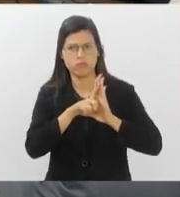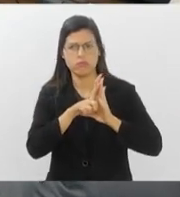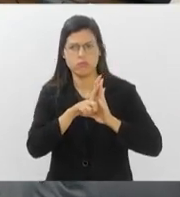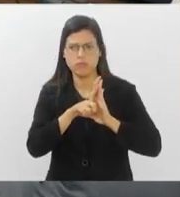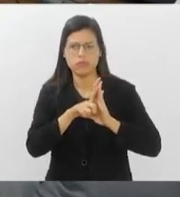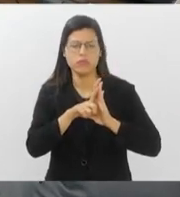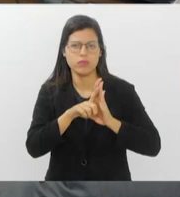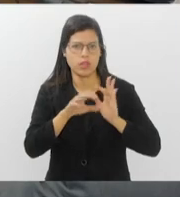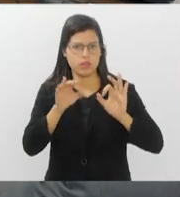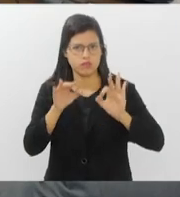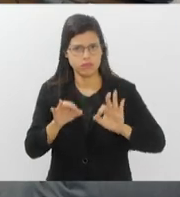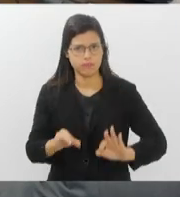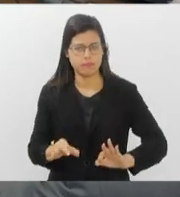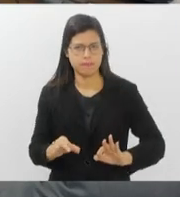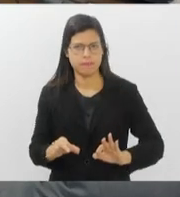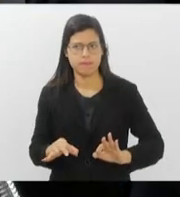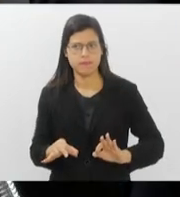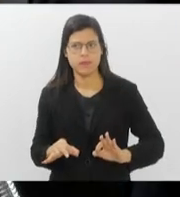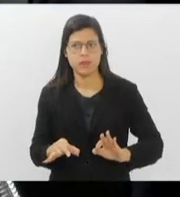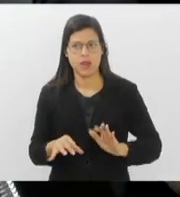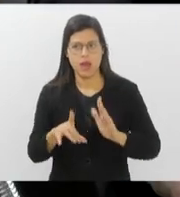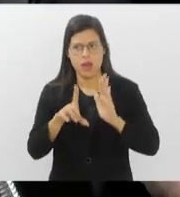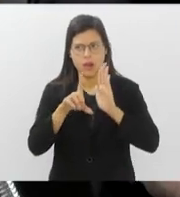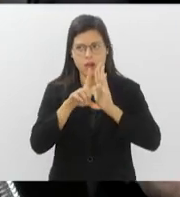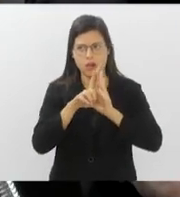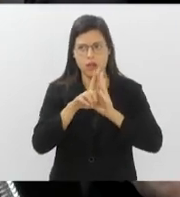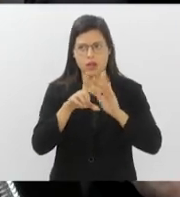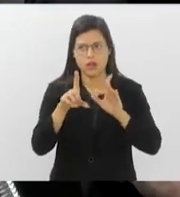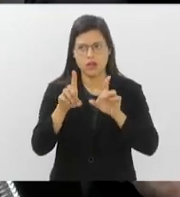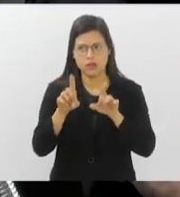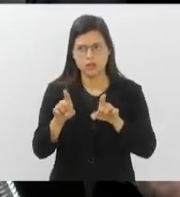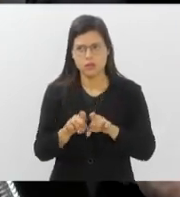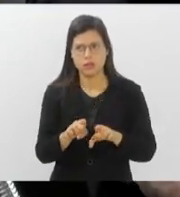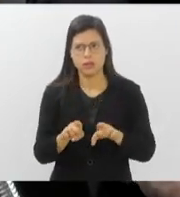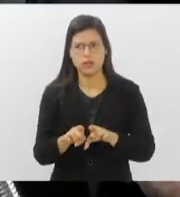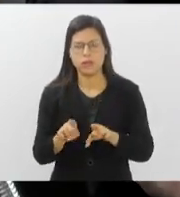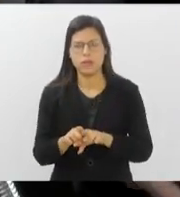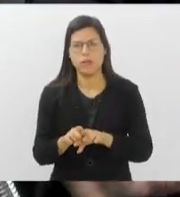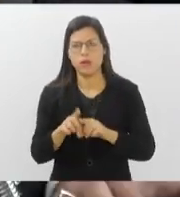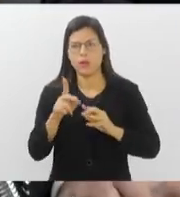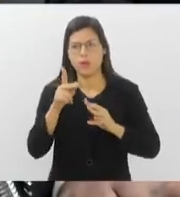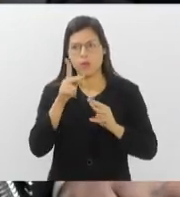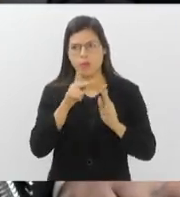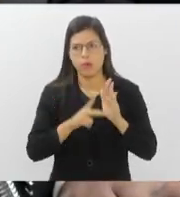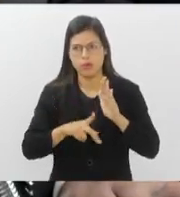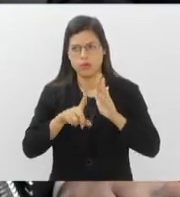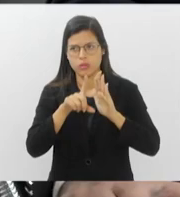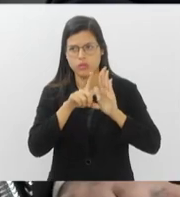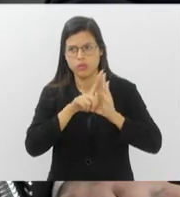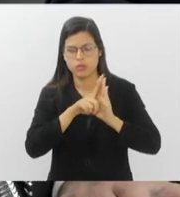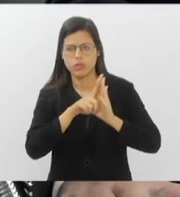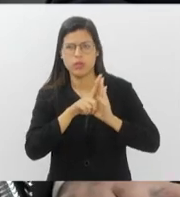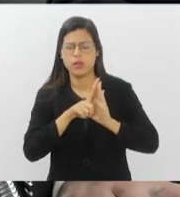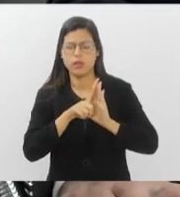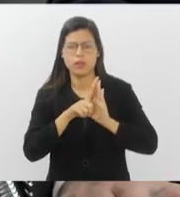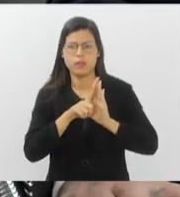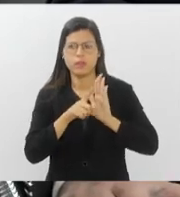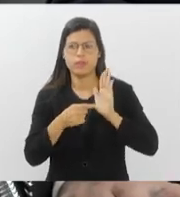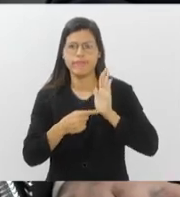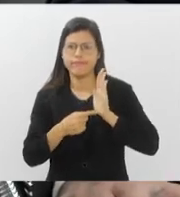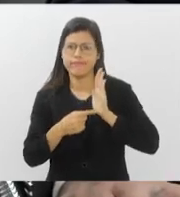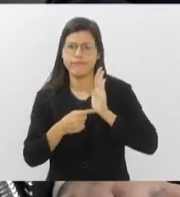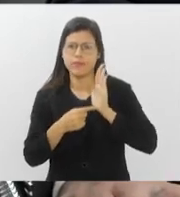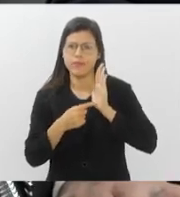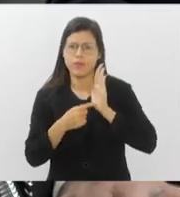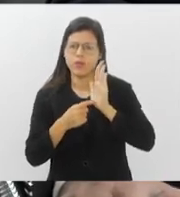de dúvidas, tanto a lei quanto aquilo que aborda o projeto de lei, nos traz uma